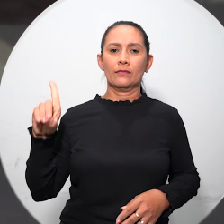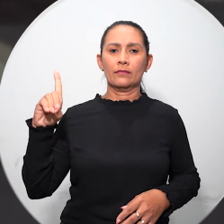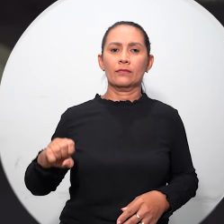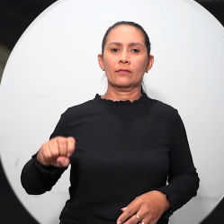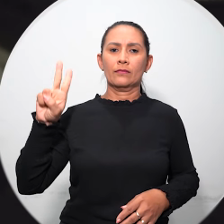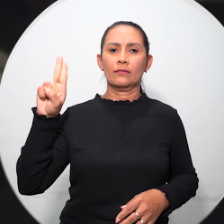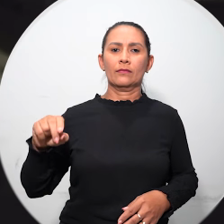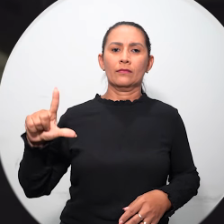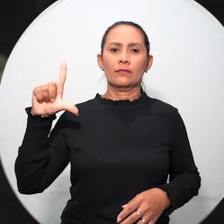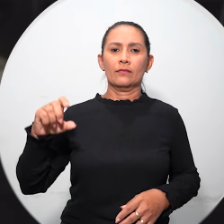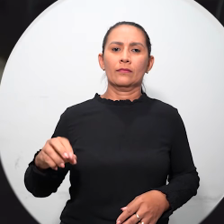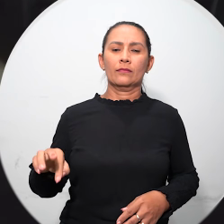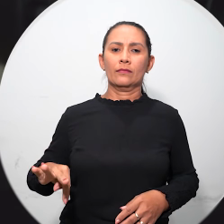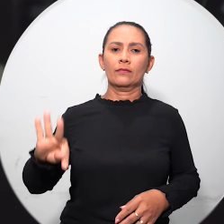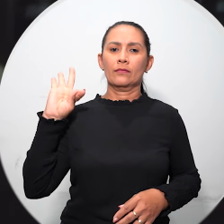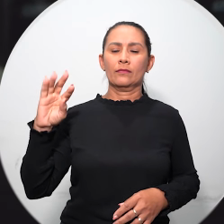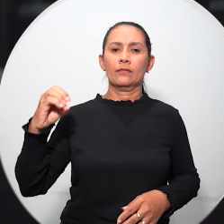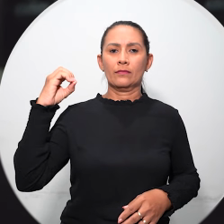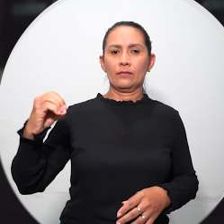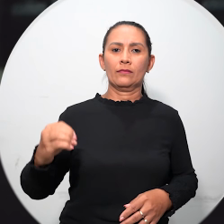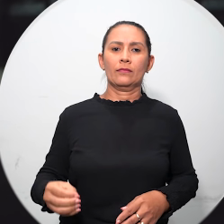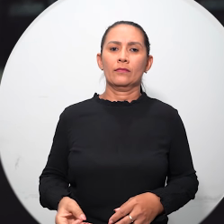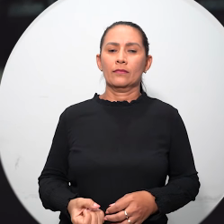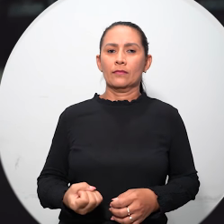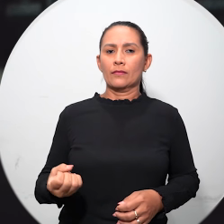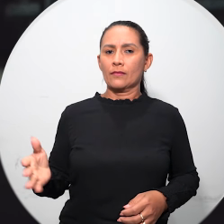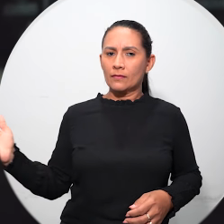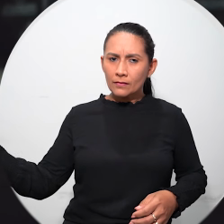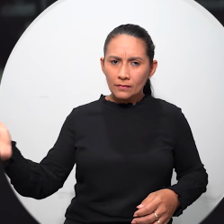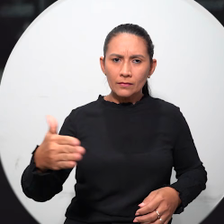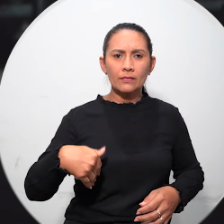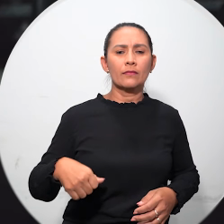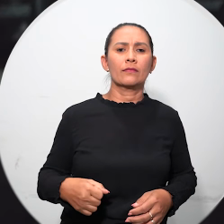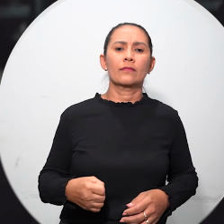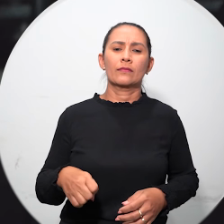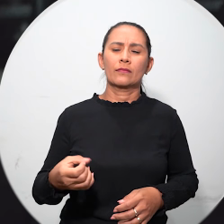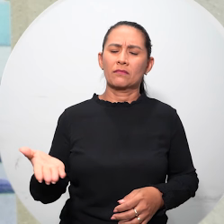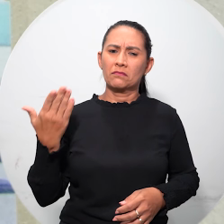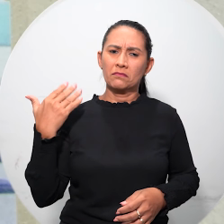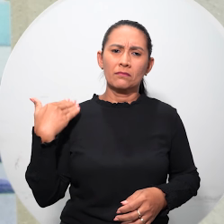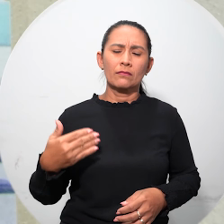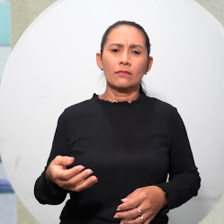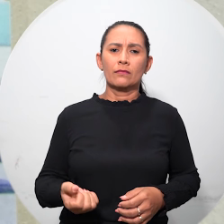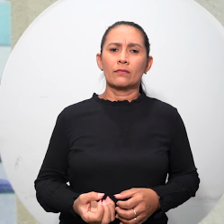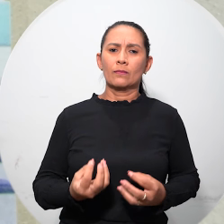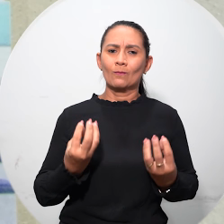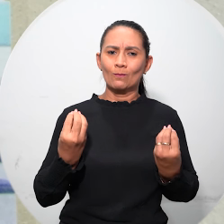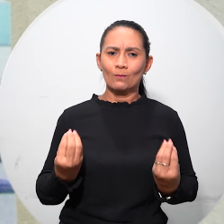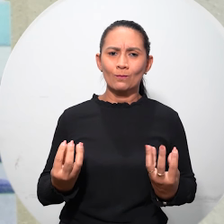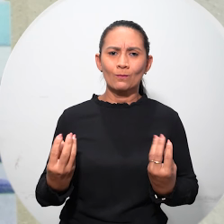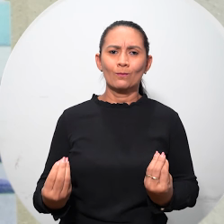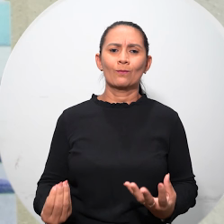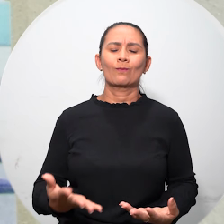bom esse momento de cinema, esses dias de cinema com meu esposo, né, Pacamon. E a gente trabalhamos junto para cuidar das